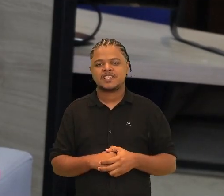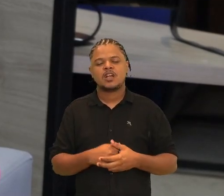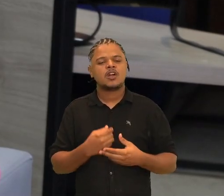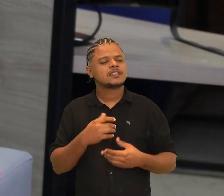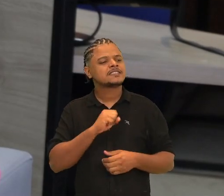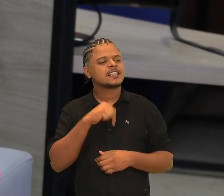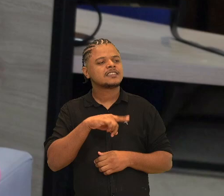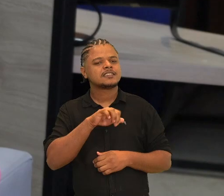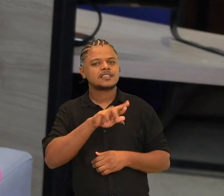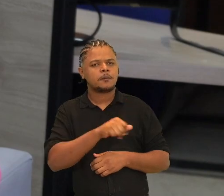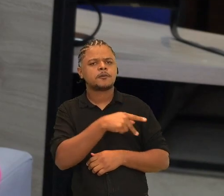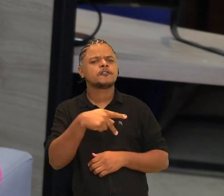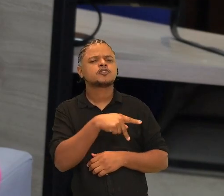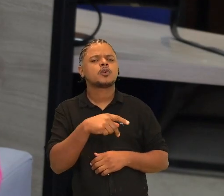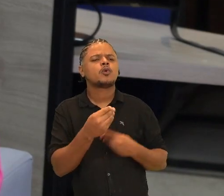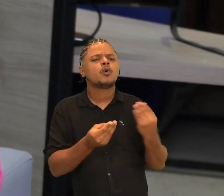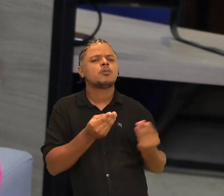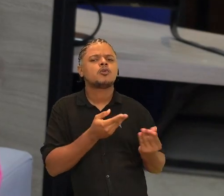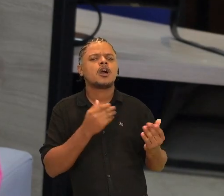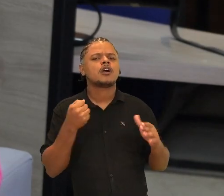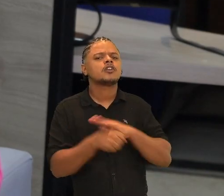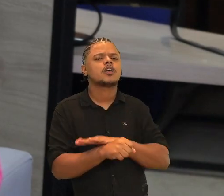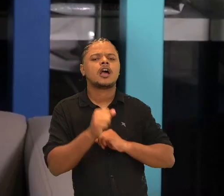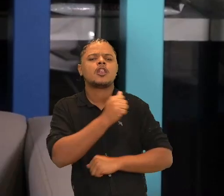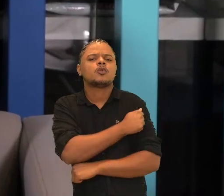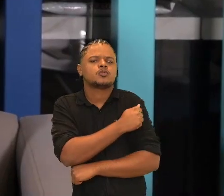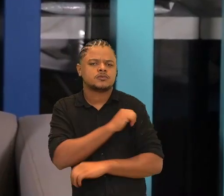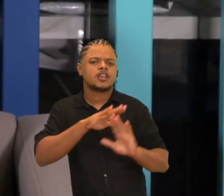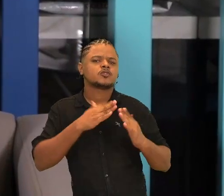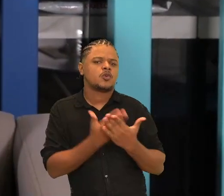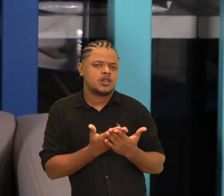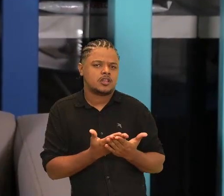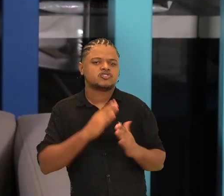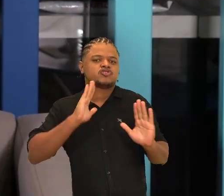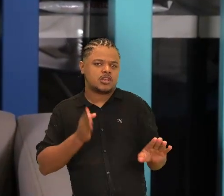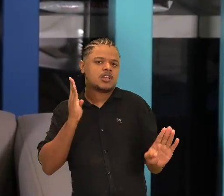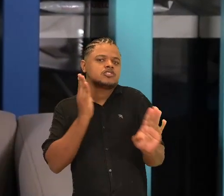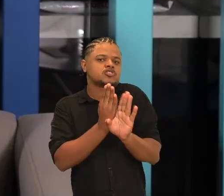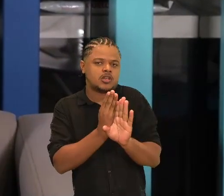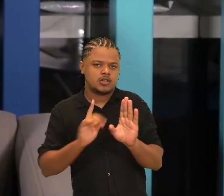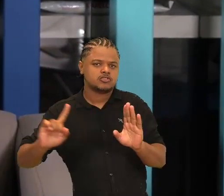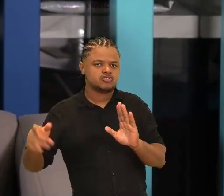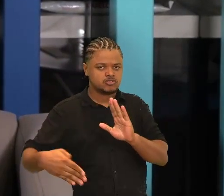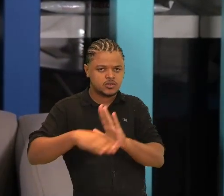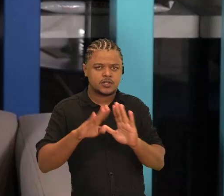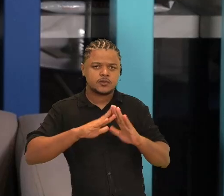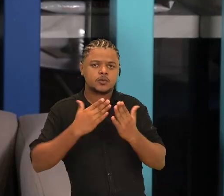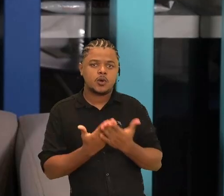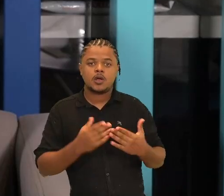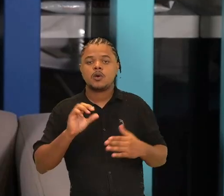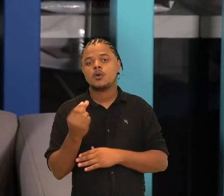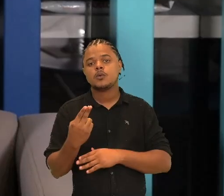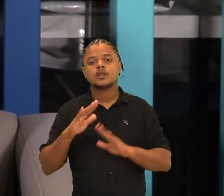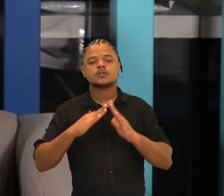acontece o ingresso desses alunos na escola? Eles já chegam com um diagnóstico ou a escola, né, vai percebendo